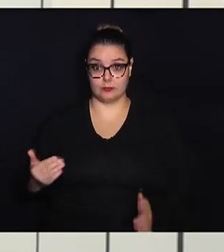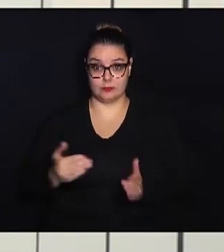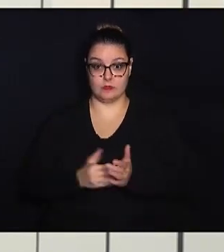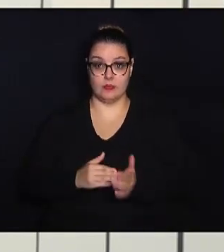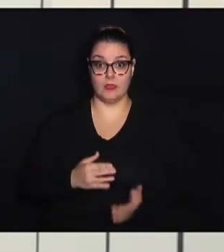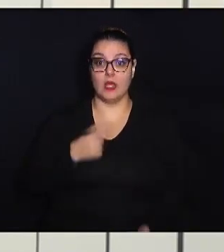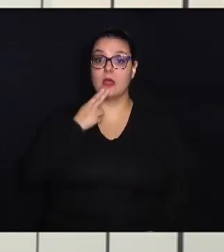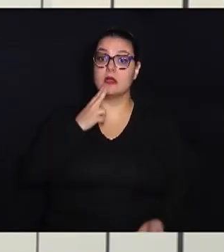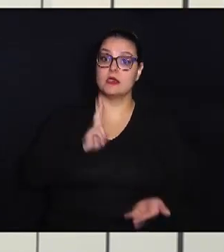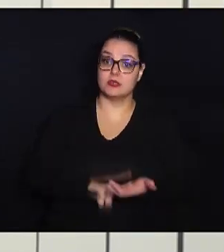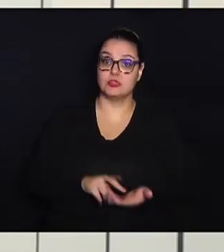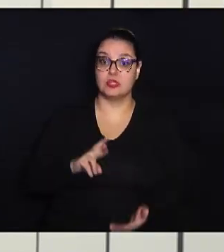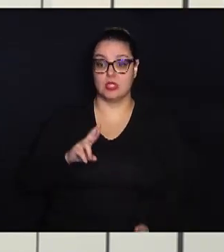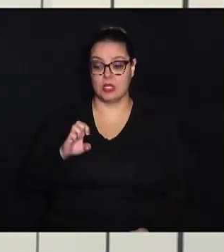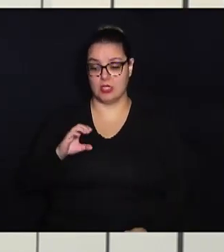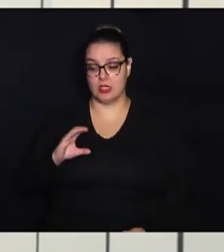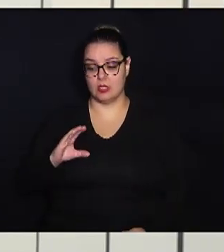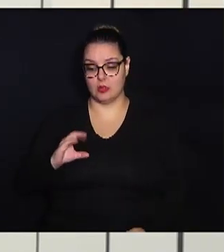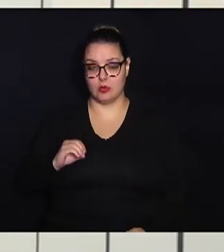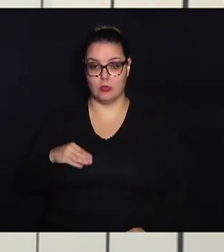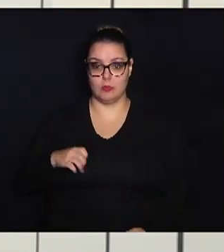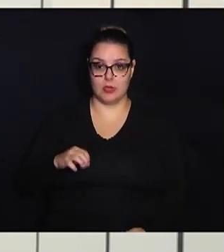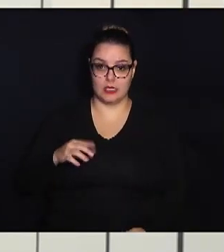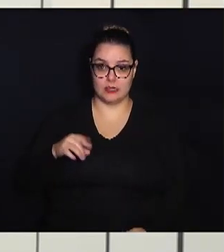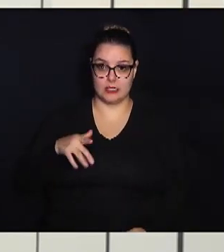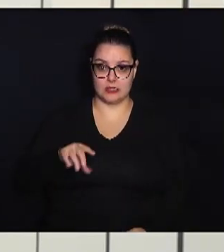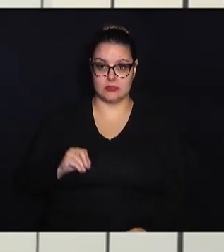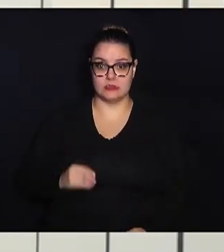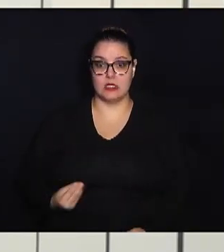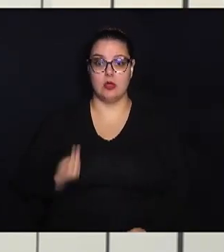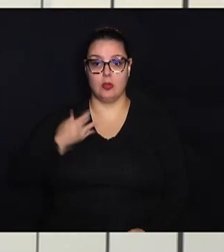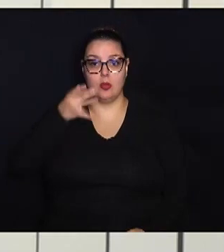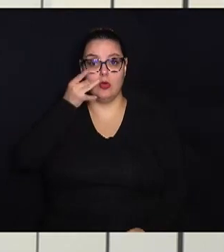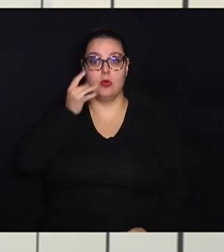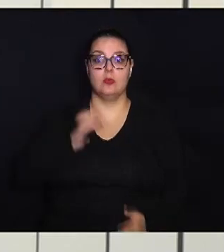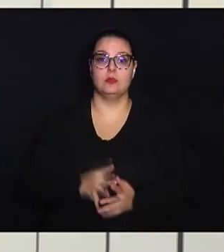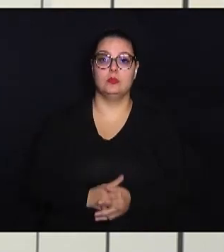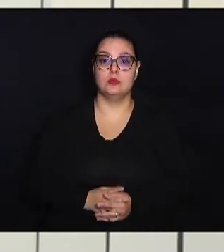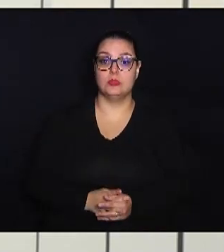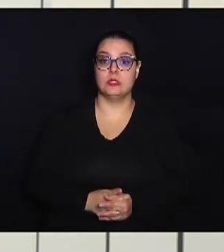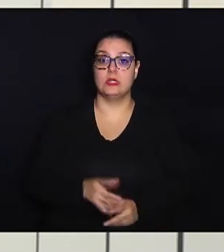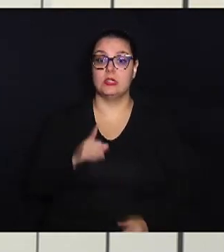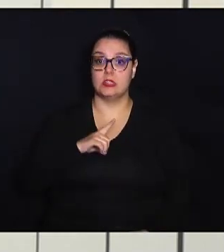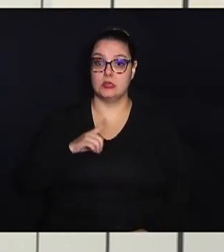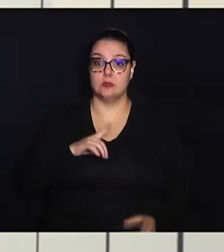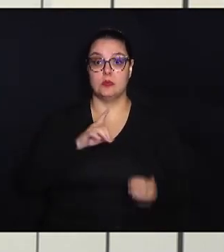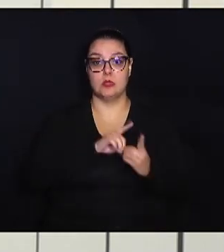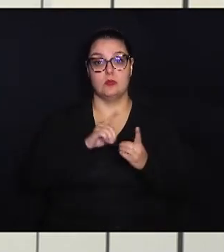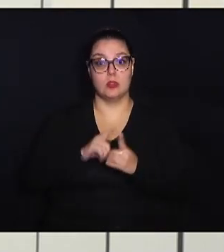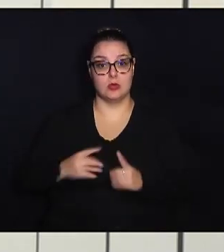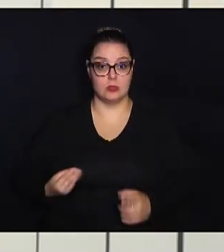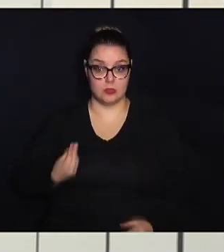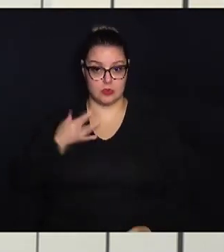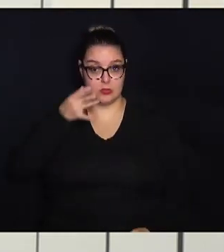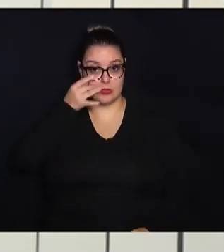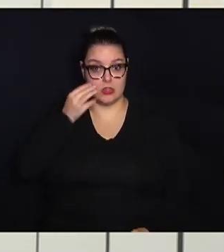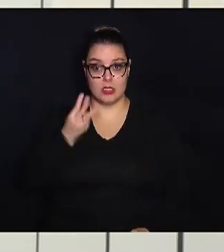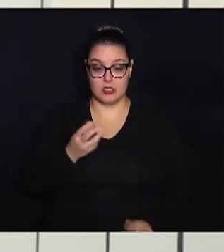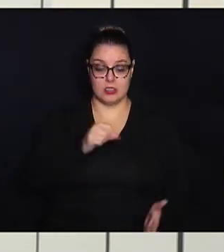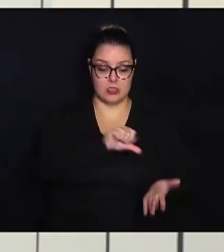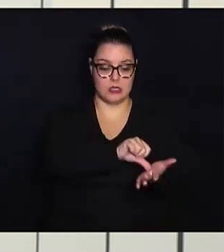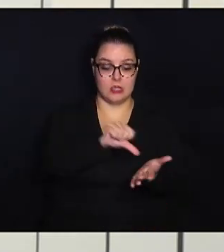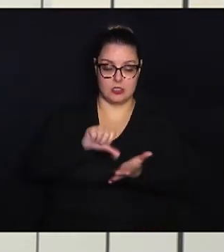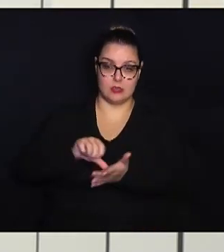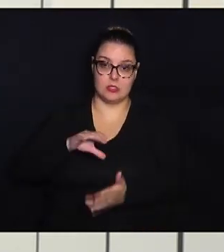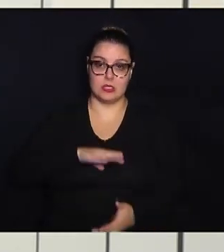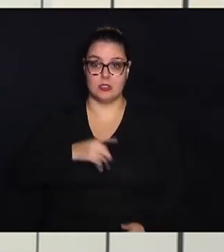recomendação para ir até o atendimento presencial nós temos para o atendimento presencial três unidades aqui na